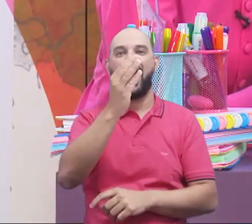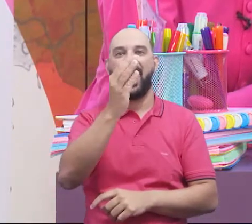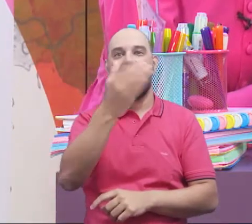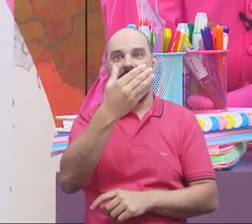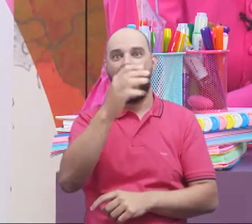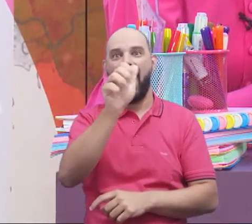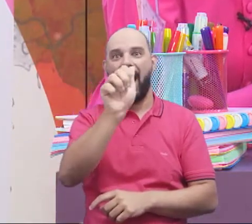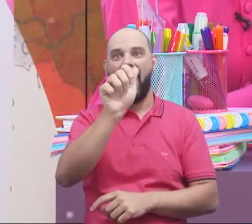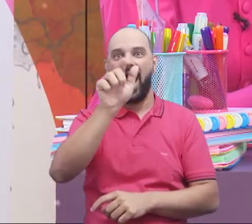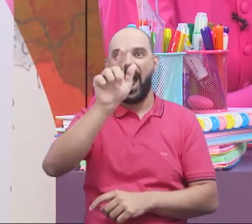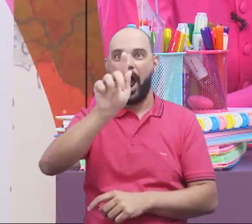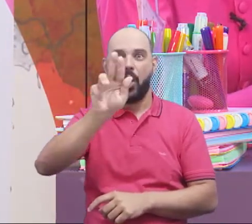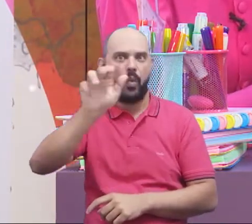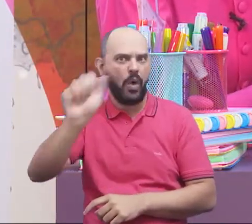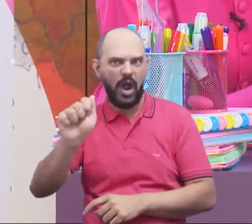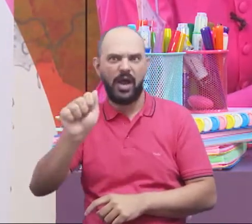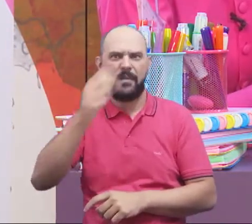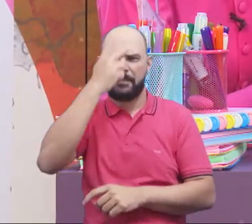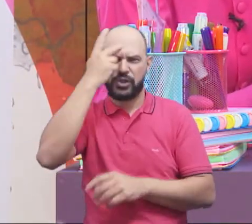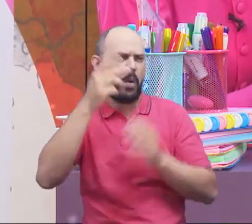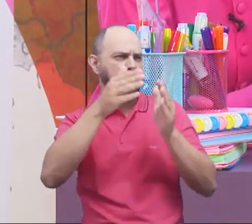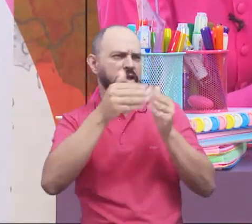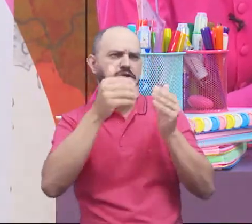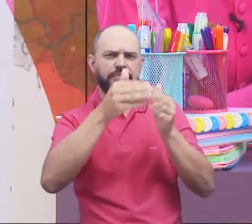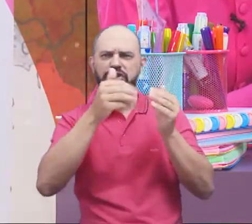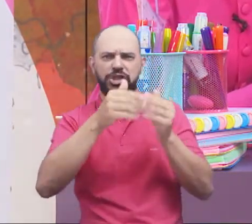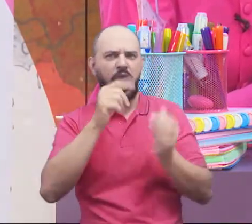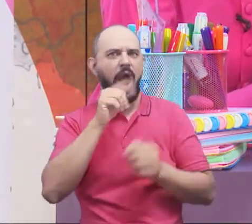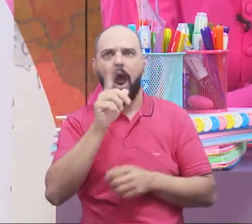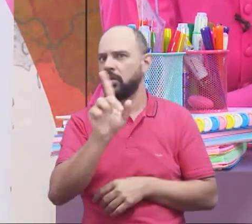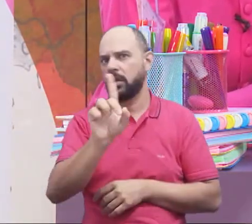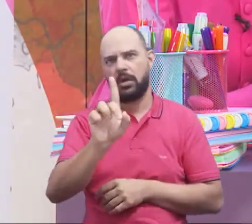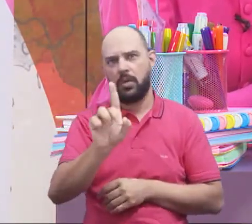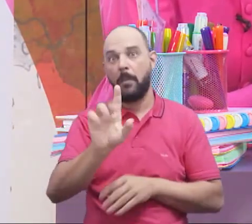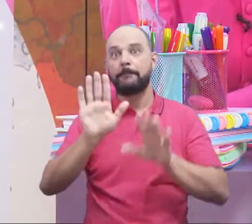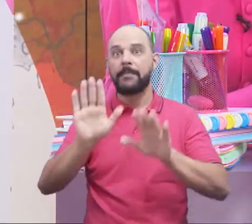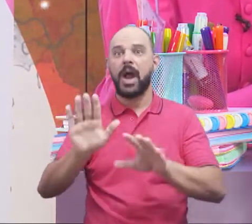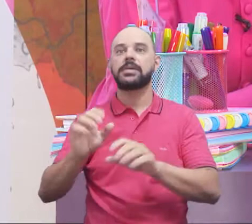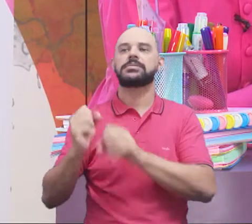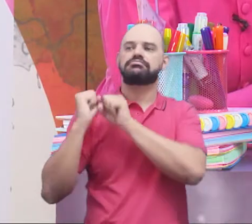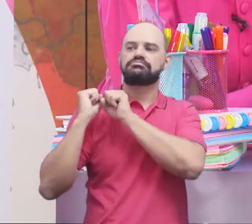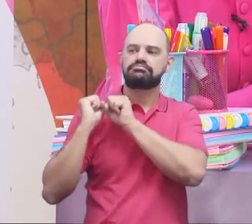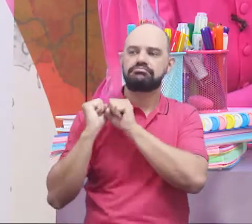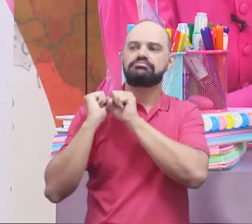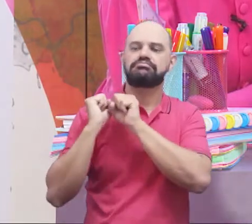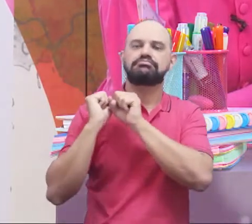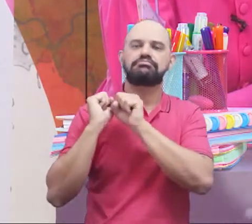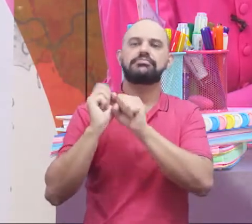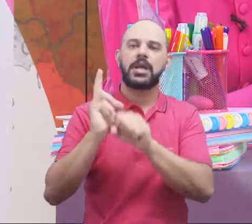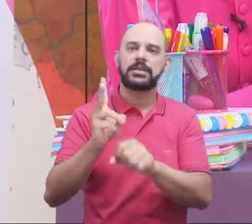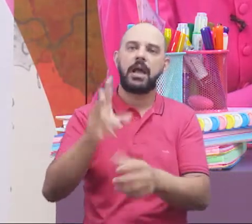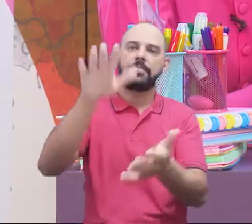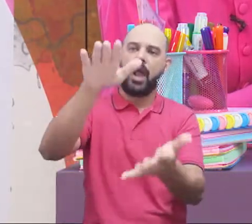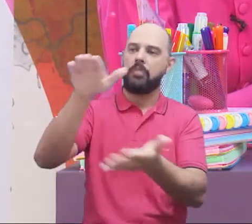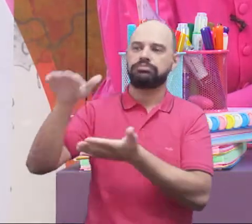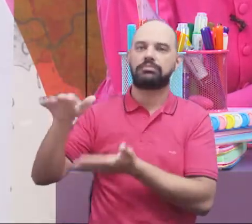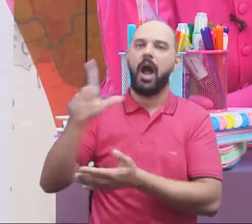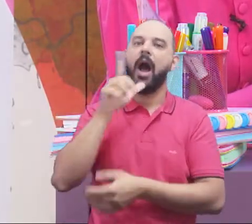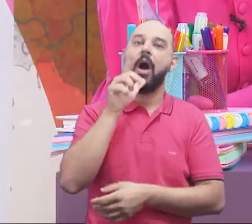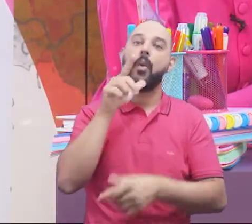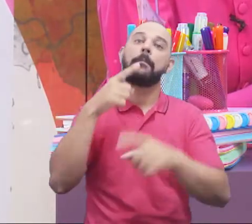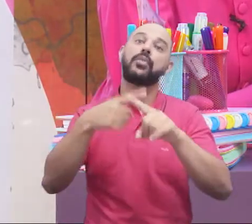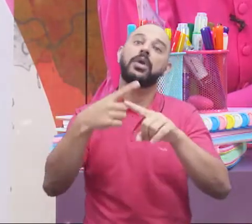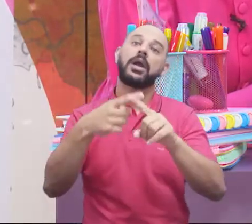o João pegar água. Ninguém pedia, mas João caminhava com o bambu nas costas,